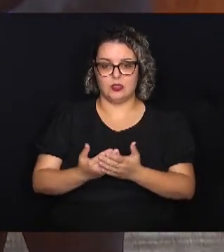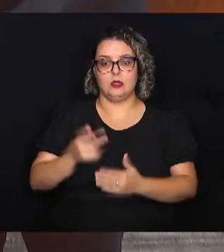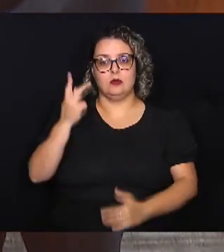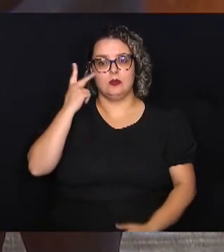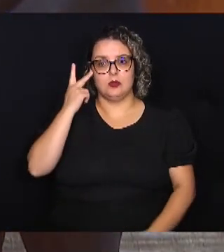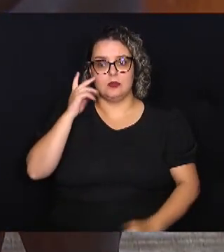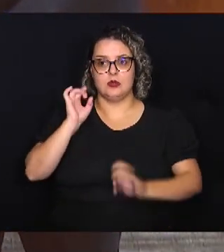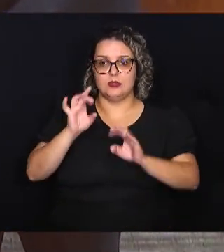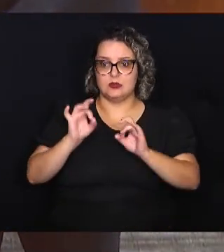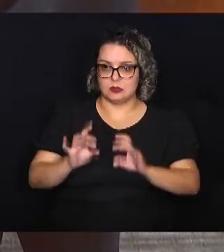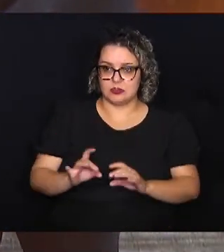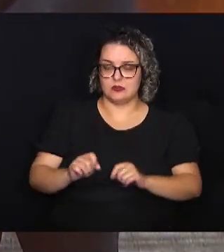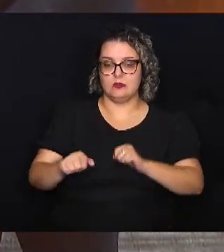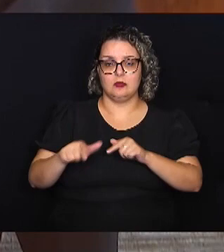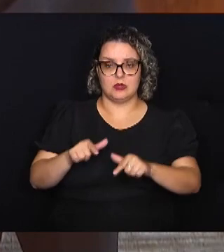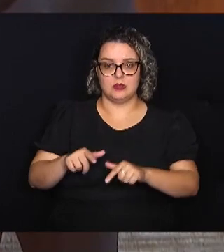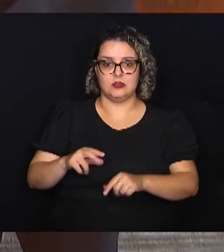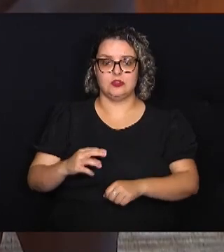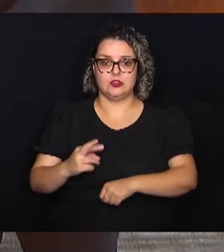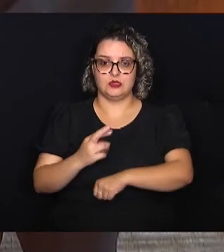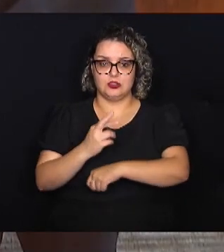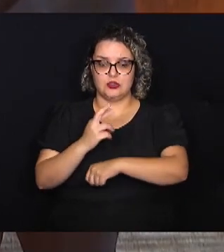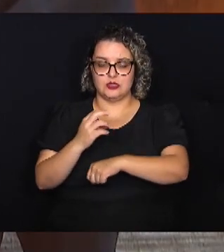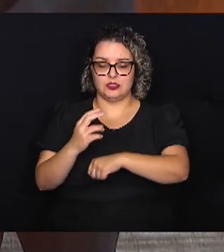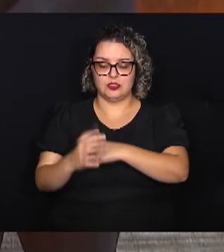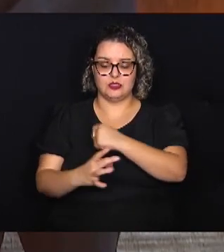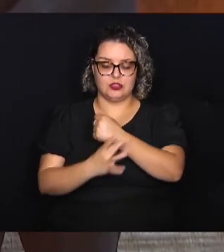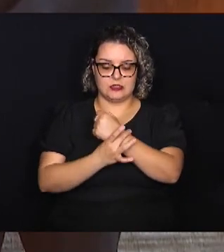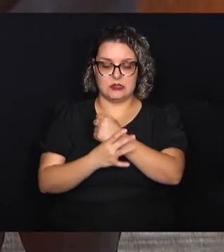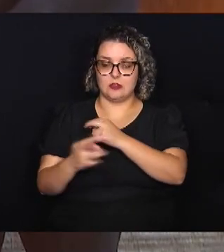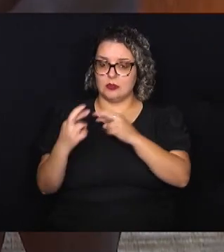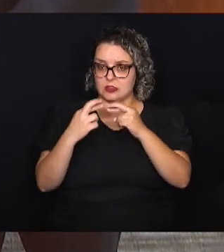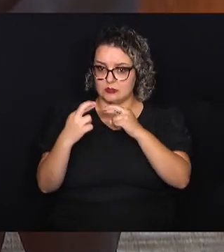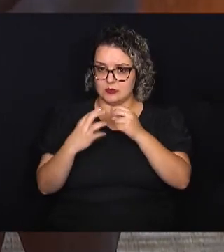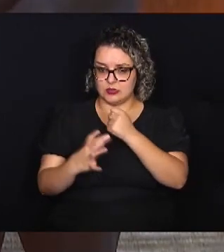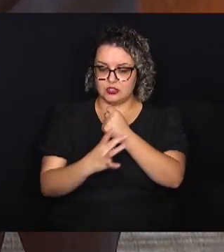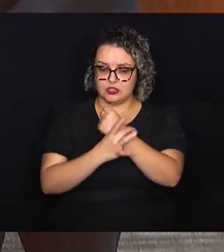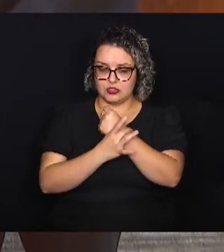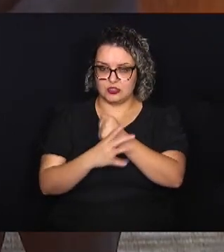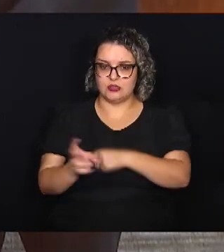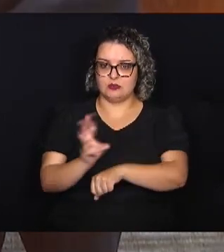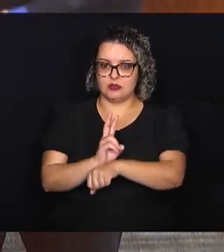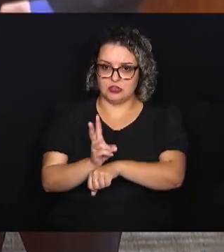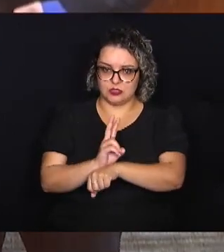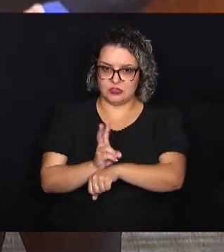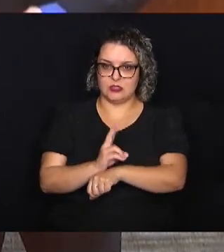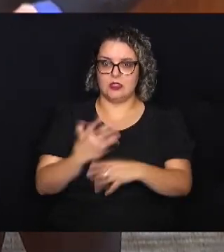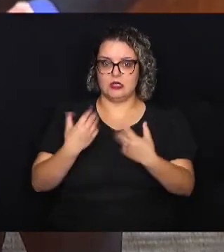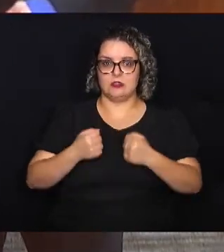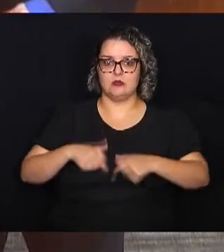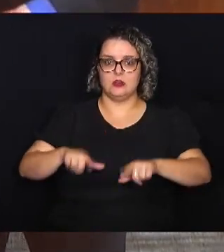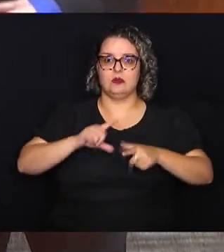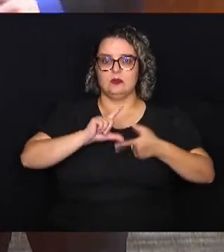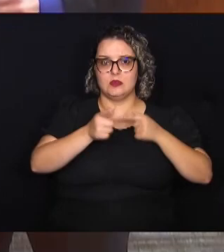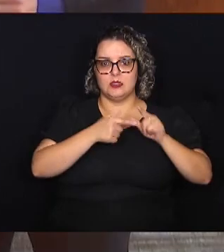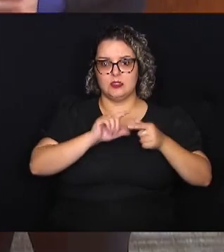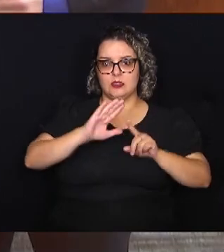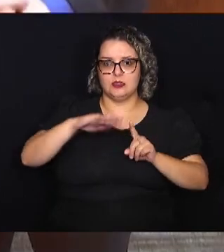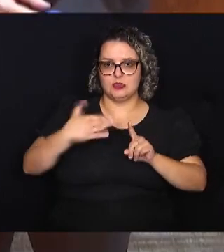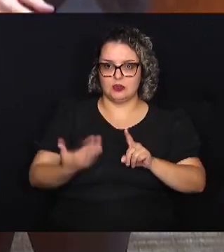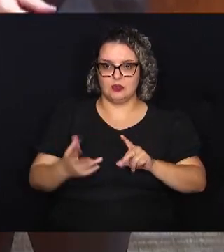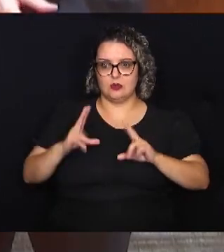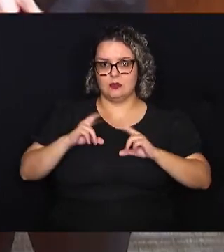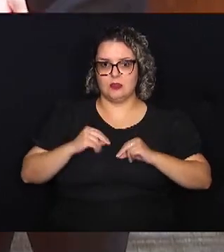Especialização de Vigilantes, na figura de sua fundadora, recebeu do vereador Major Jaime o diploma de honra ao mérito pelos